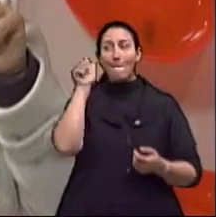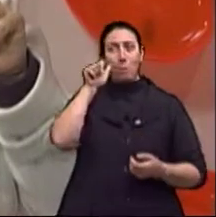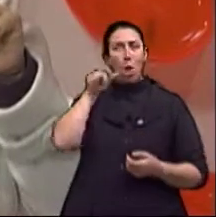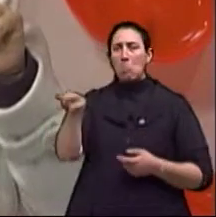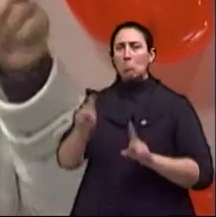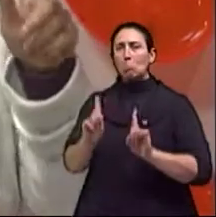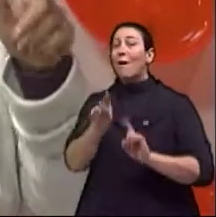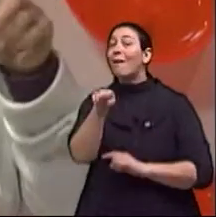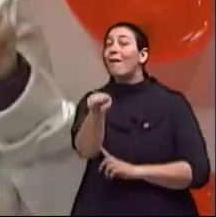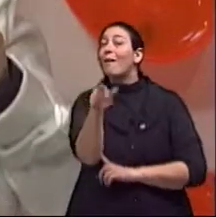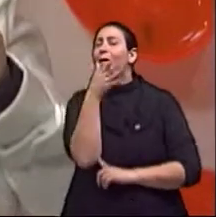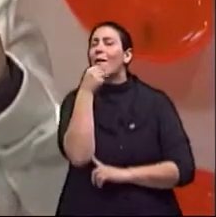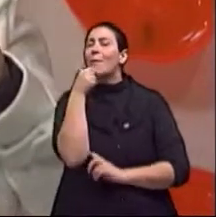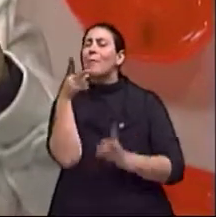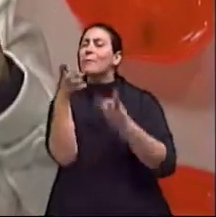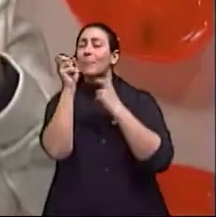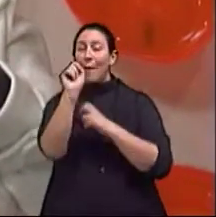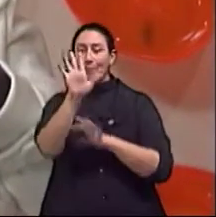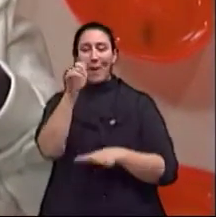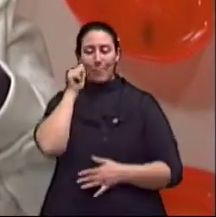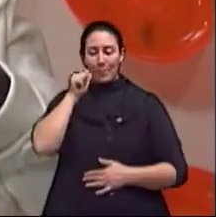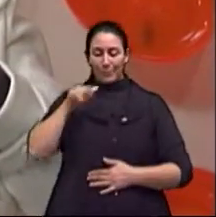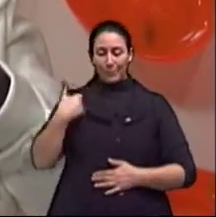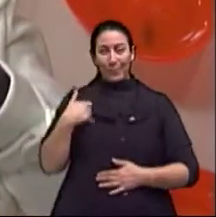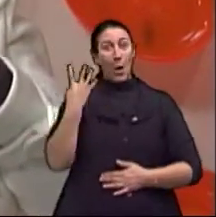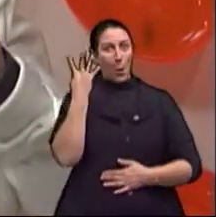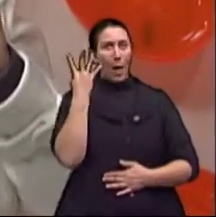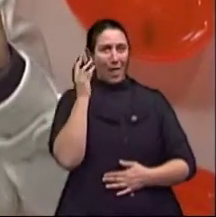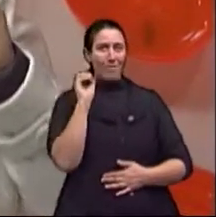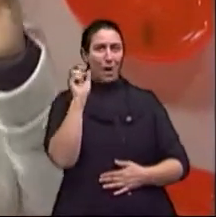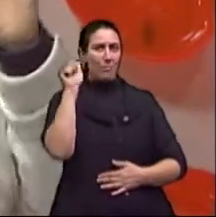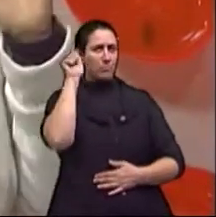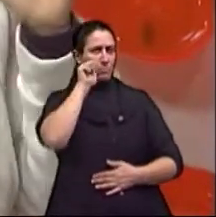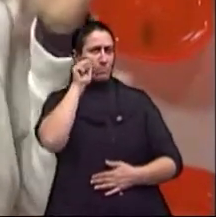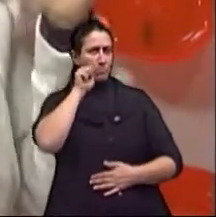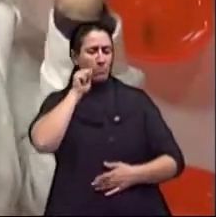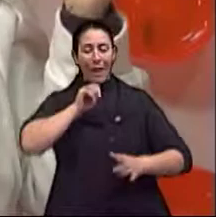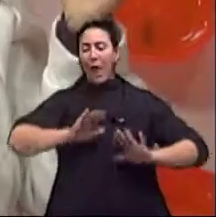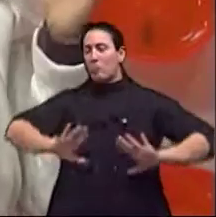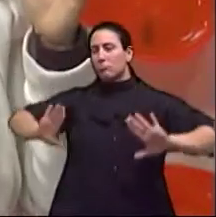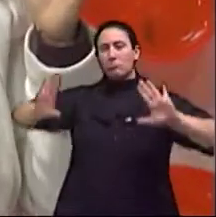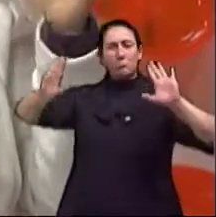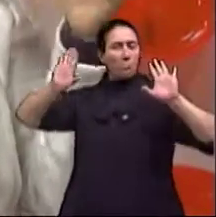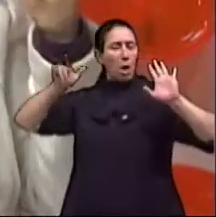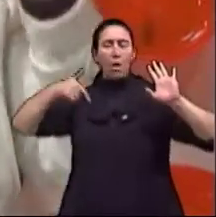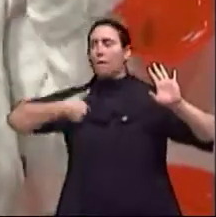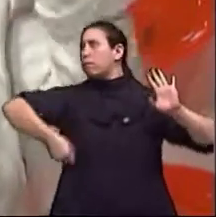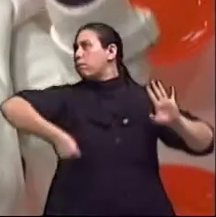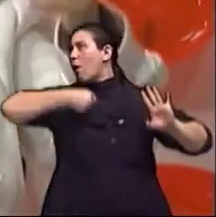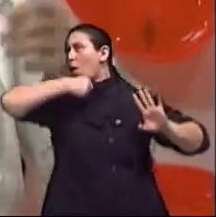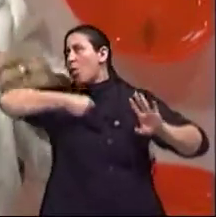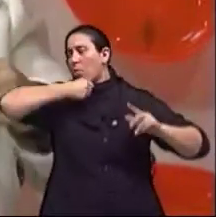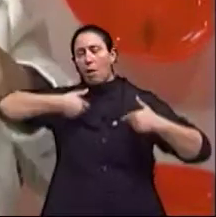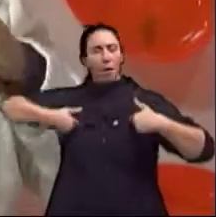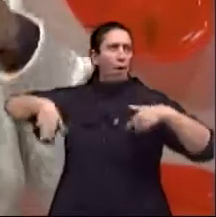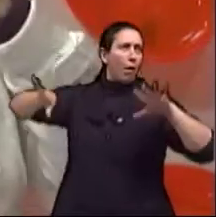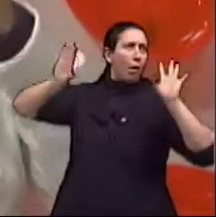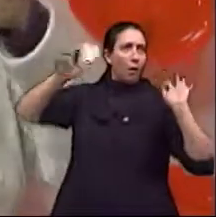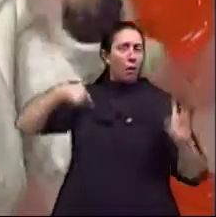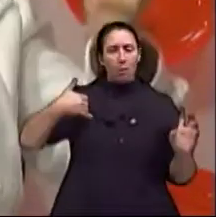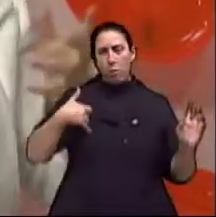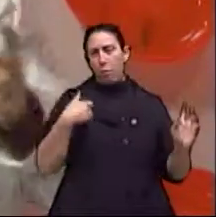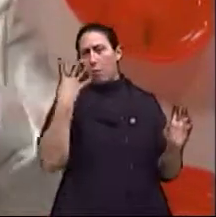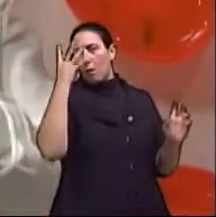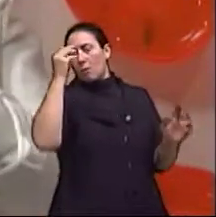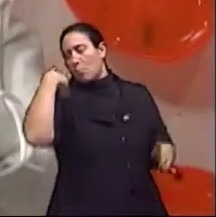mulher a a mulher quando tem 40 anos ela começa a largar estão ficando velha tão com 40 anos